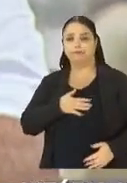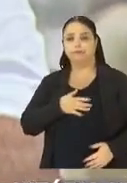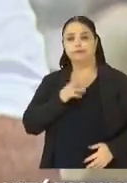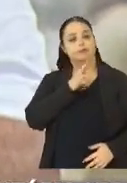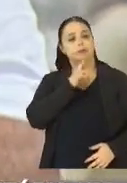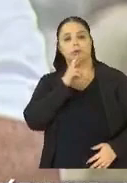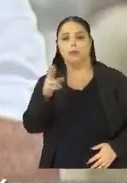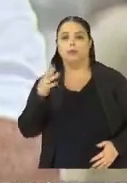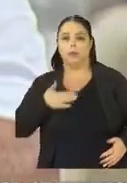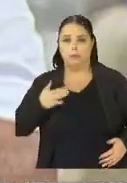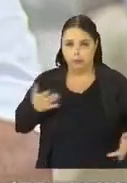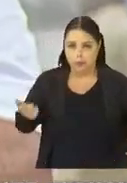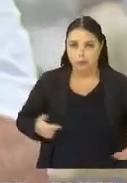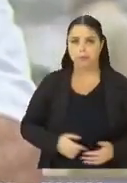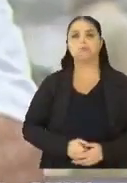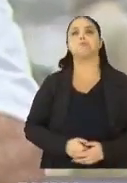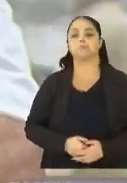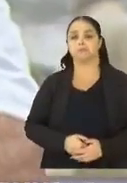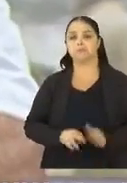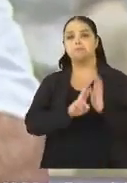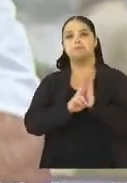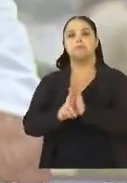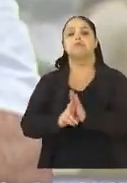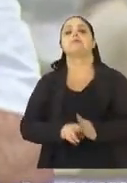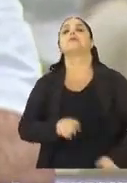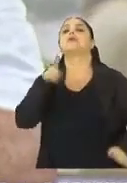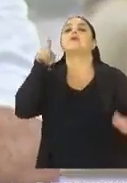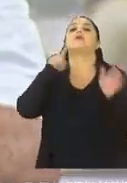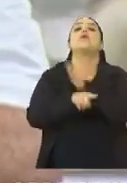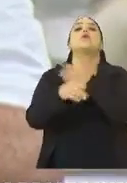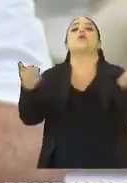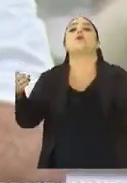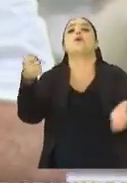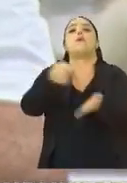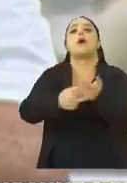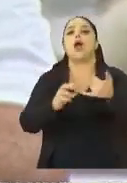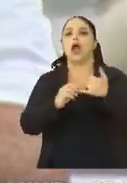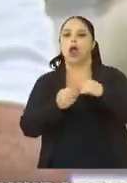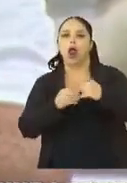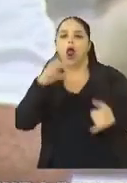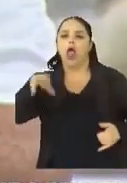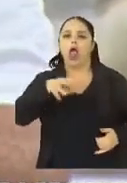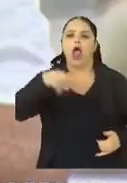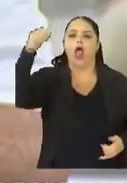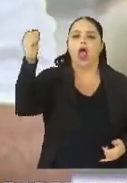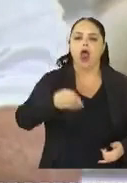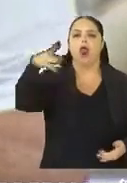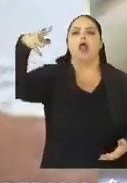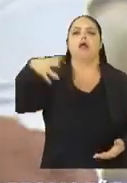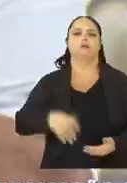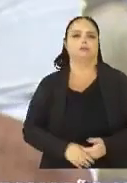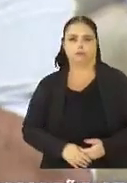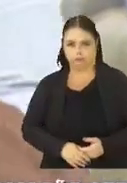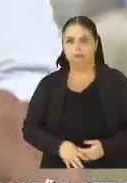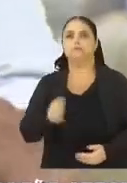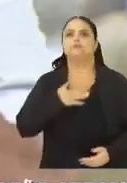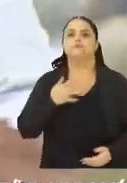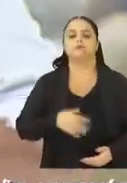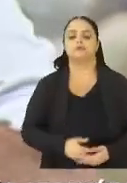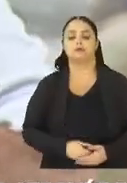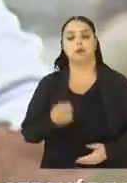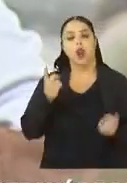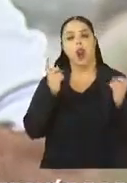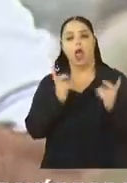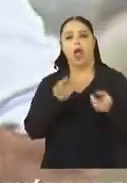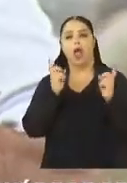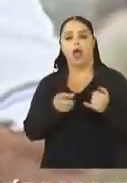responder por mim né era bom ela perguntar para vocês nos comprar feijão Mágico Meu ela não comprei feijão talarico não acho que